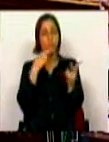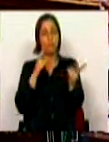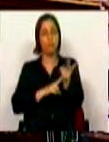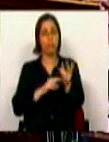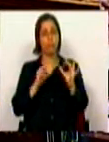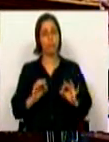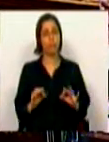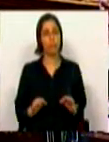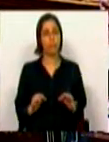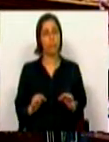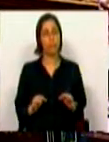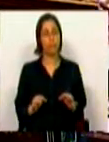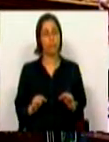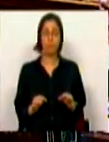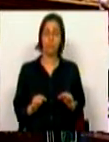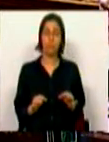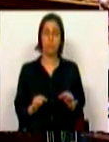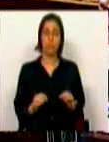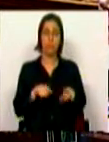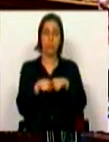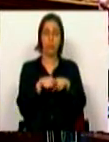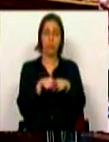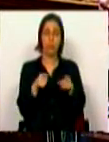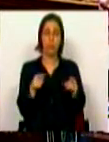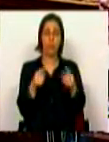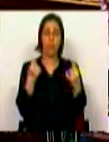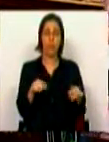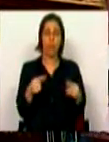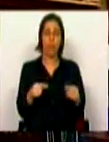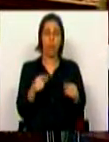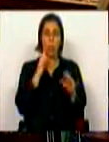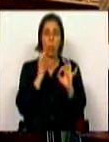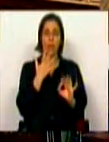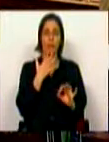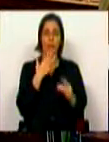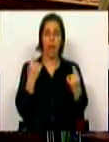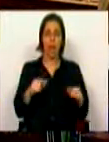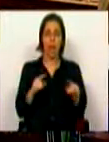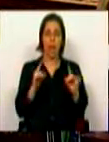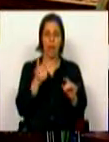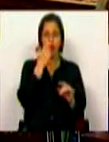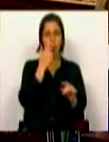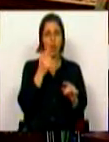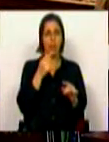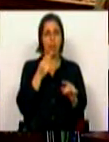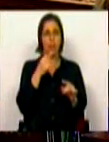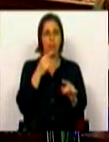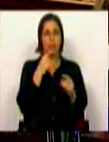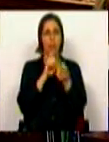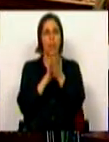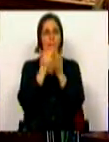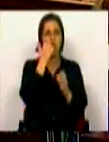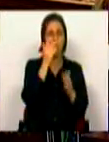fundo, em relação à política de resíduos, também tem todo o cuidado, que é reduzir,